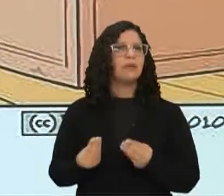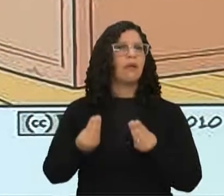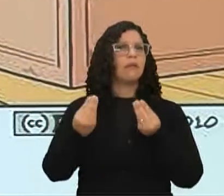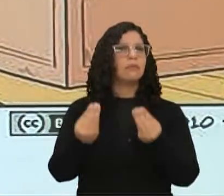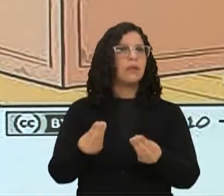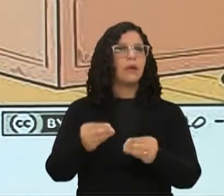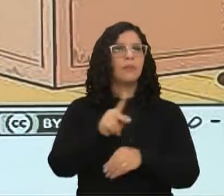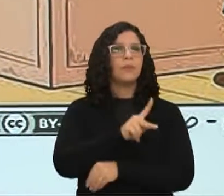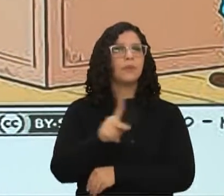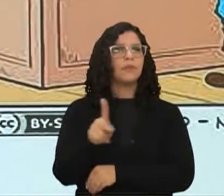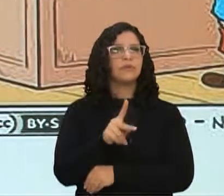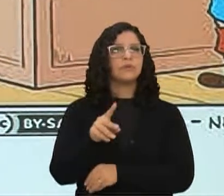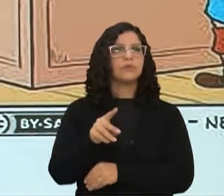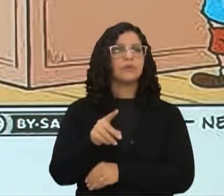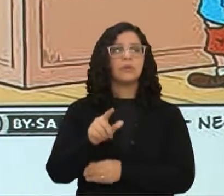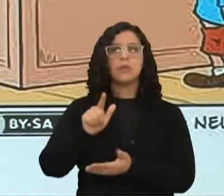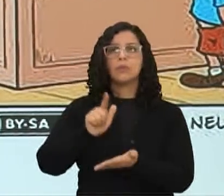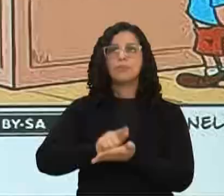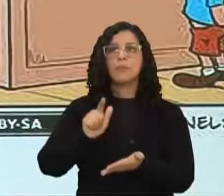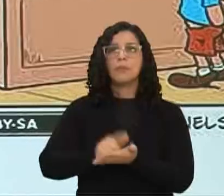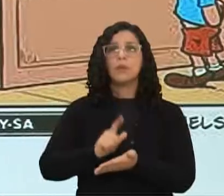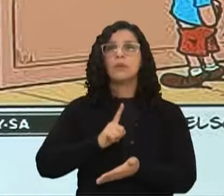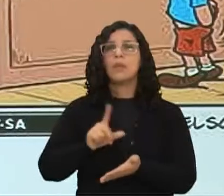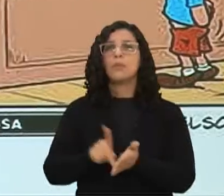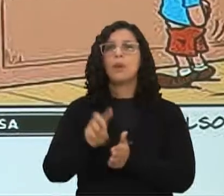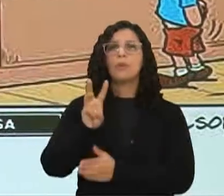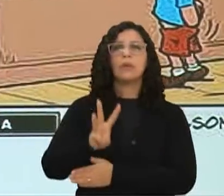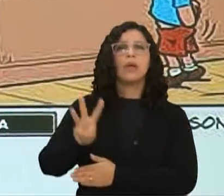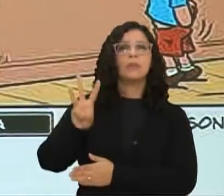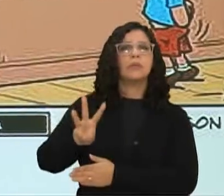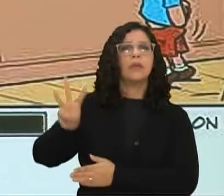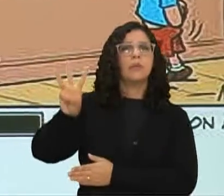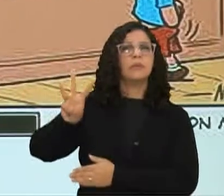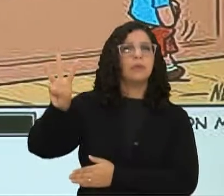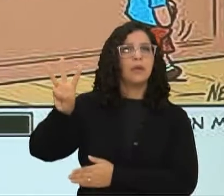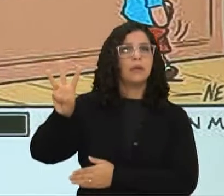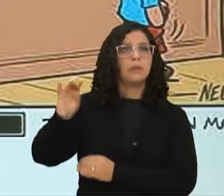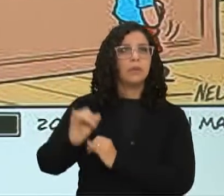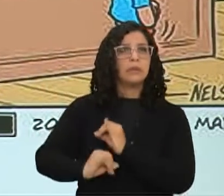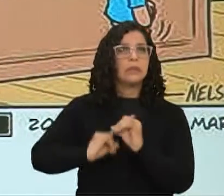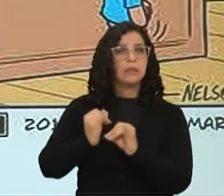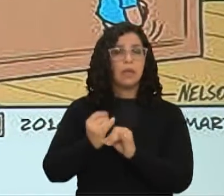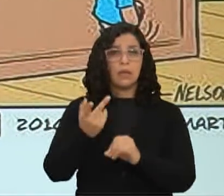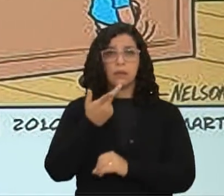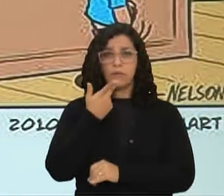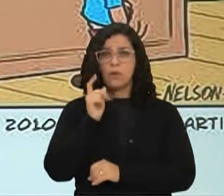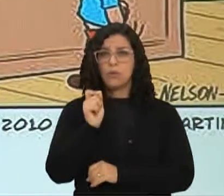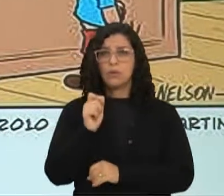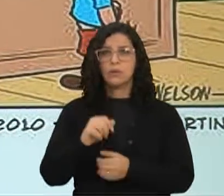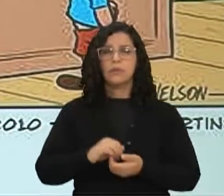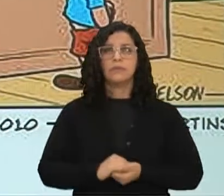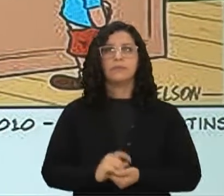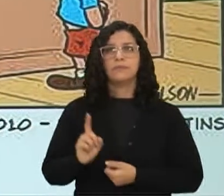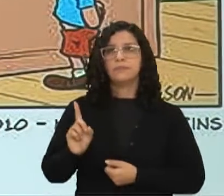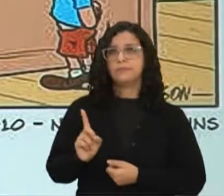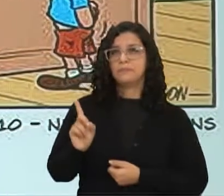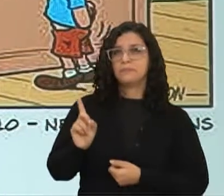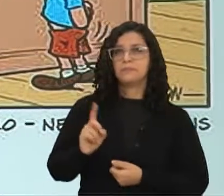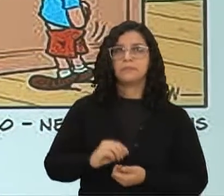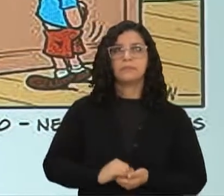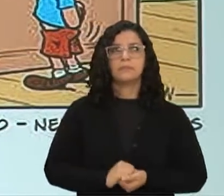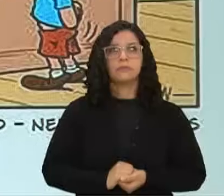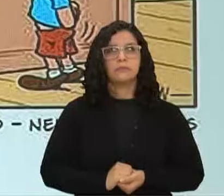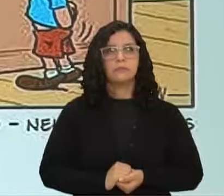para a professora a folhinha só com o endereço online da página na internet e diz para ela, Miss, you can read